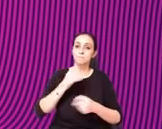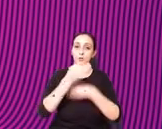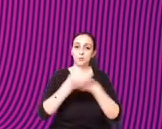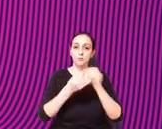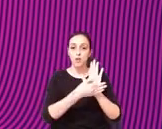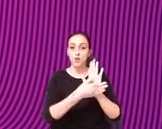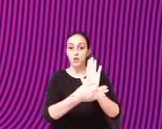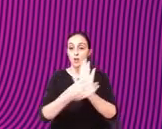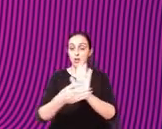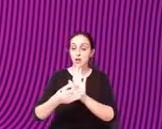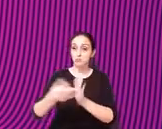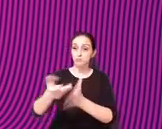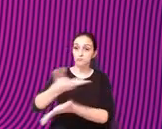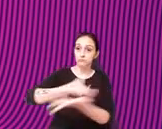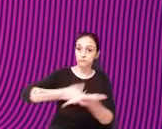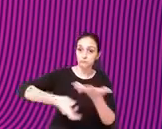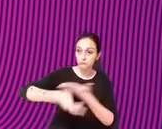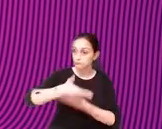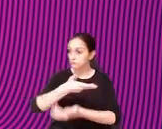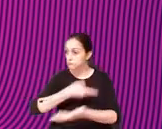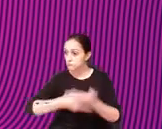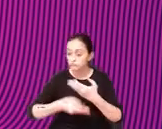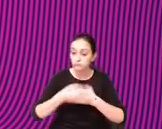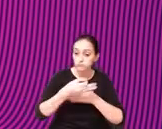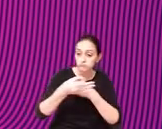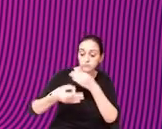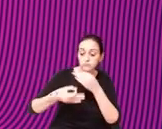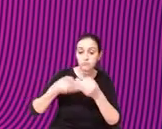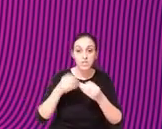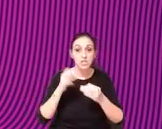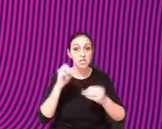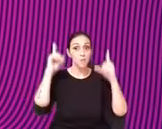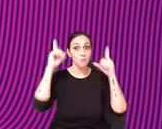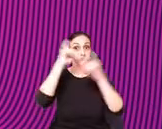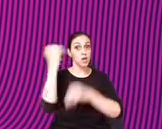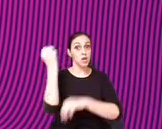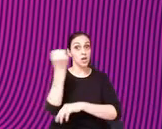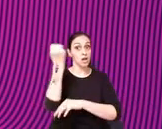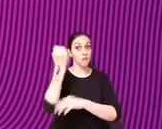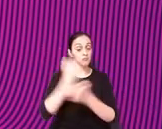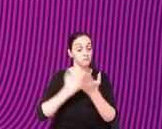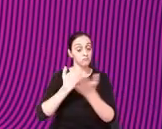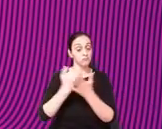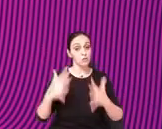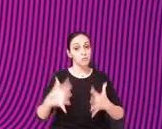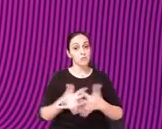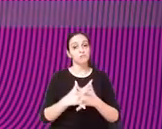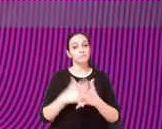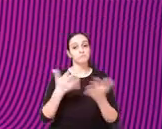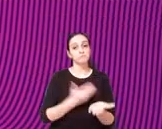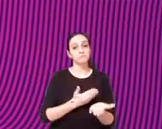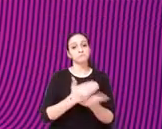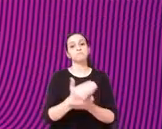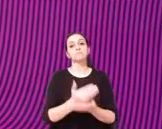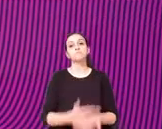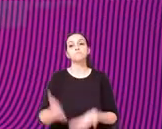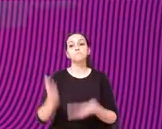da decisão compartilhada em caso de alta complexidade. Já vou iniciar o caso.